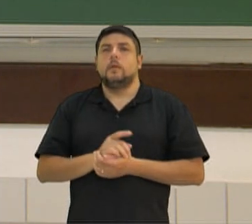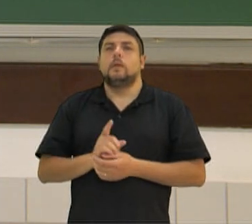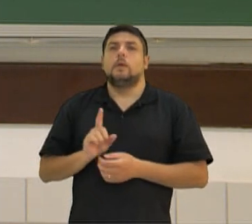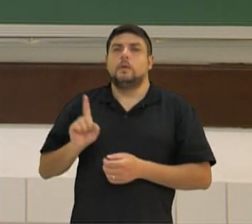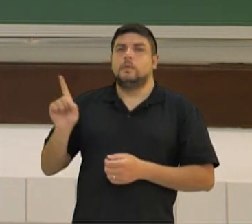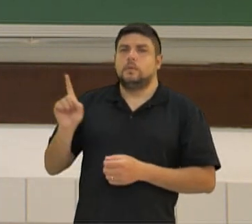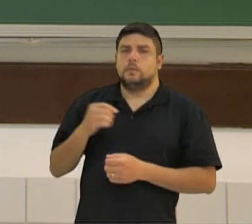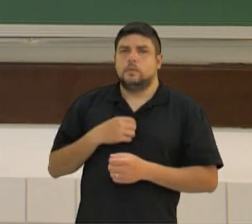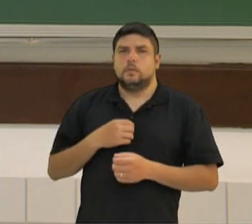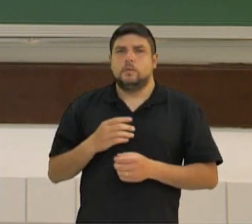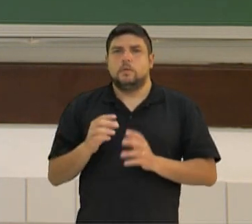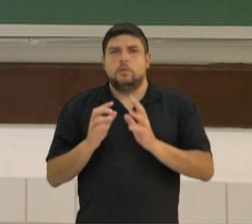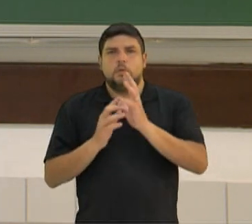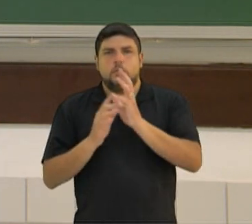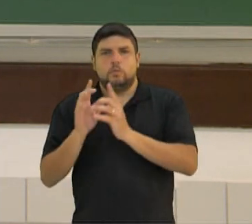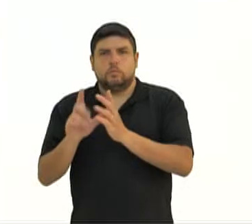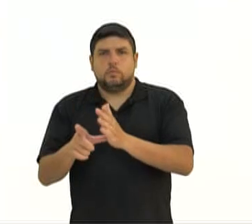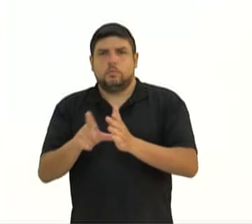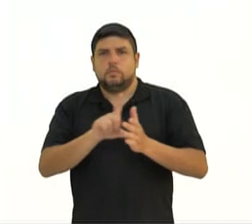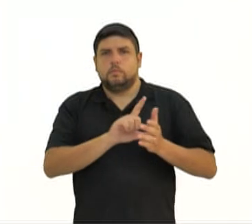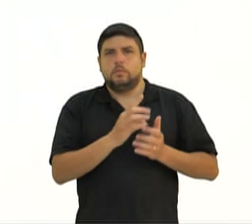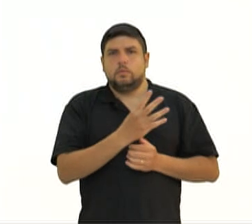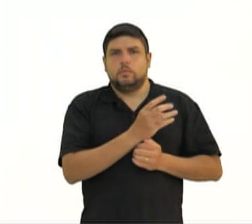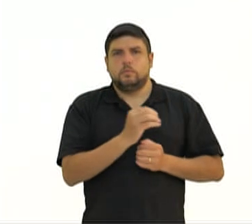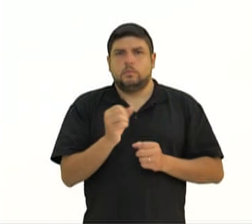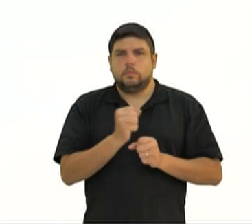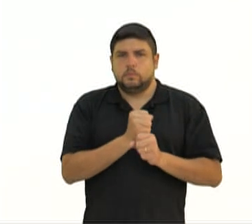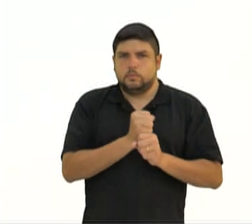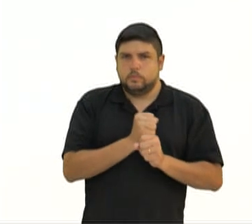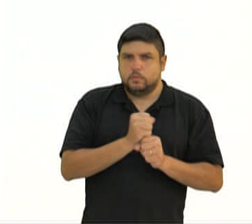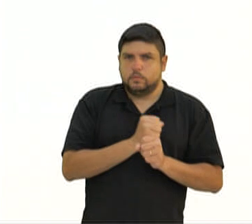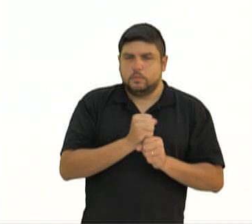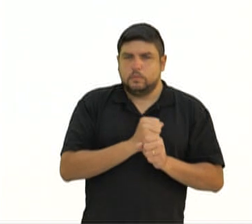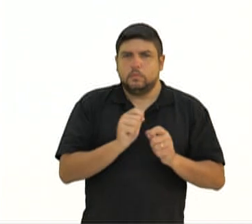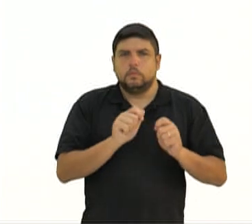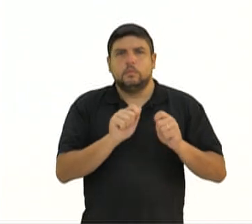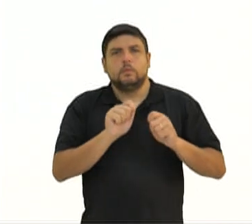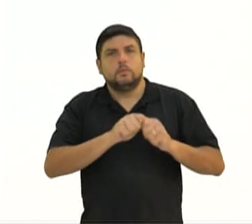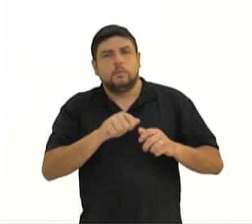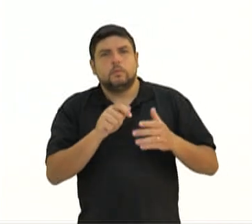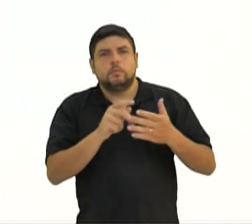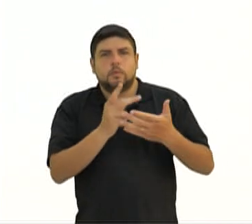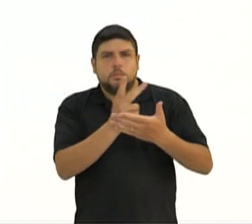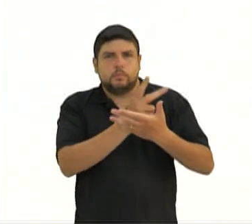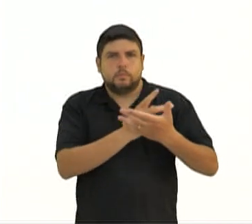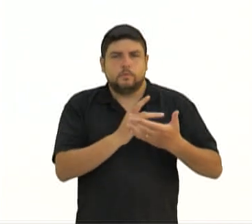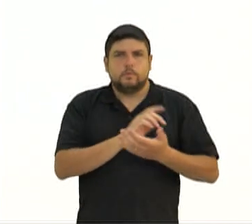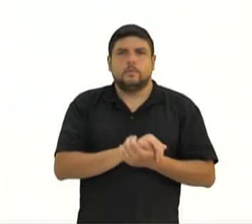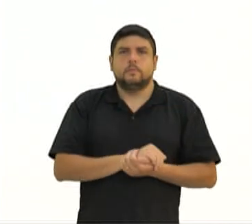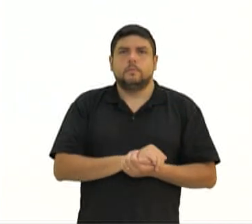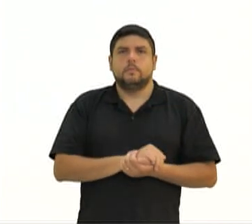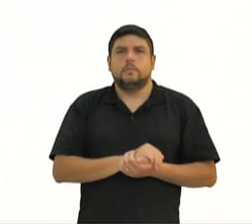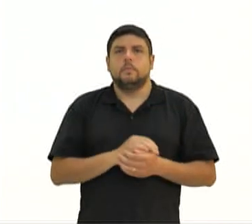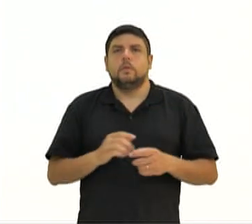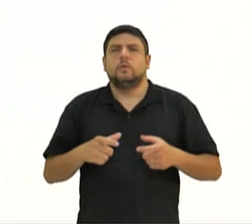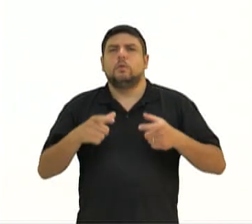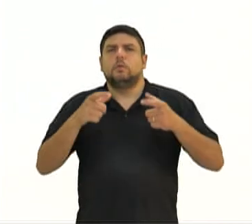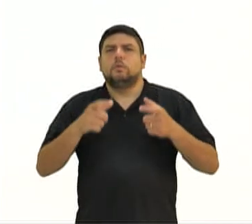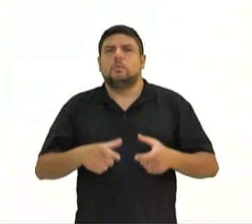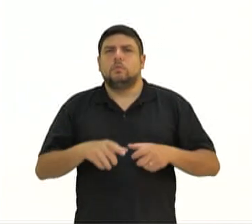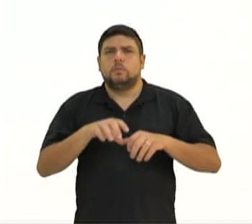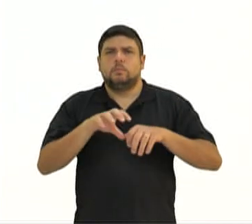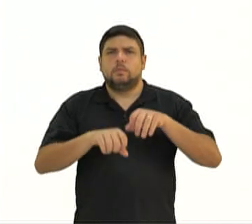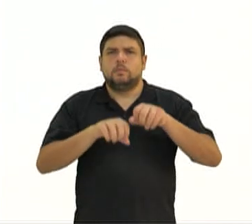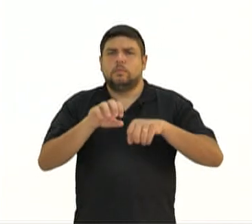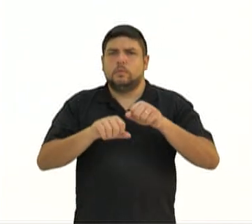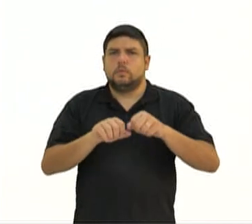anos antes de Cristo, mais ou menos 1400 depois de Cristo. O local da coleta é na ilha de Marajó,